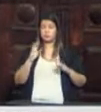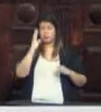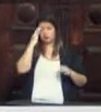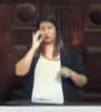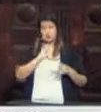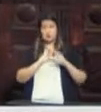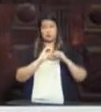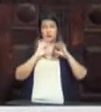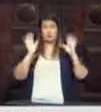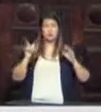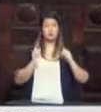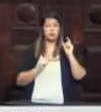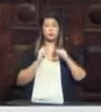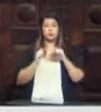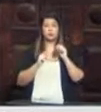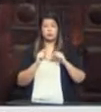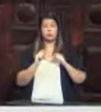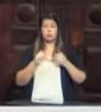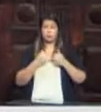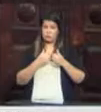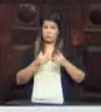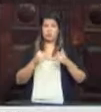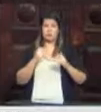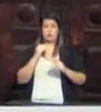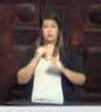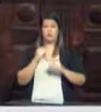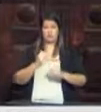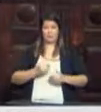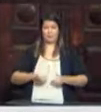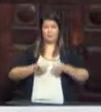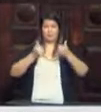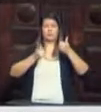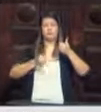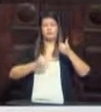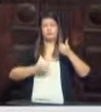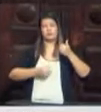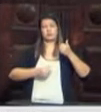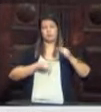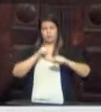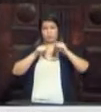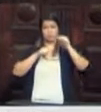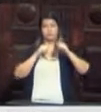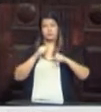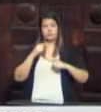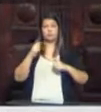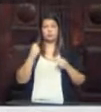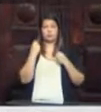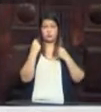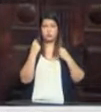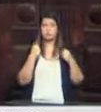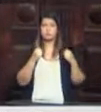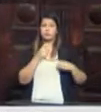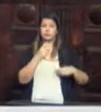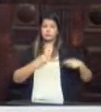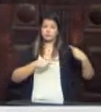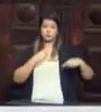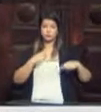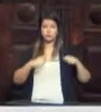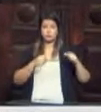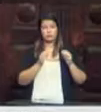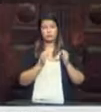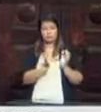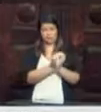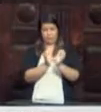e começar a ter melhorias para os municípios, o fortalecimento das políticas nos municípios, incluindo os